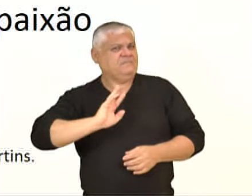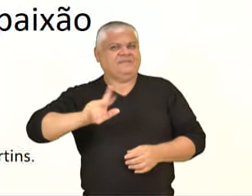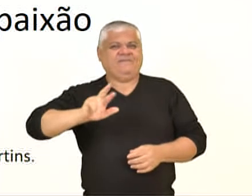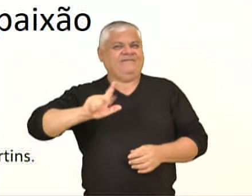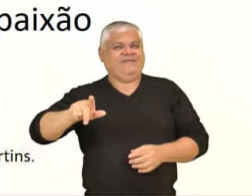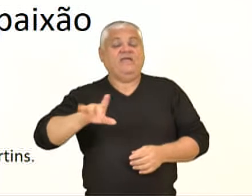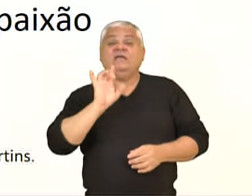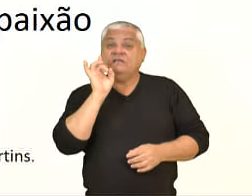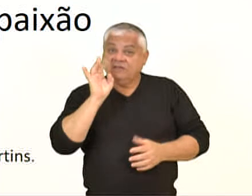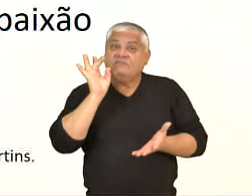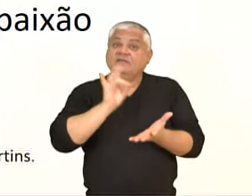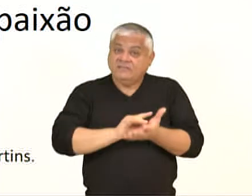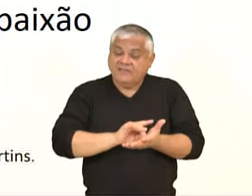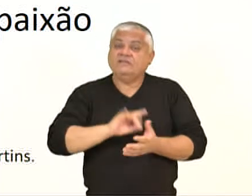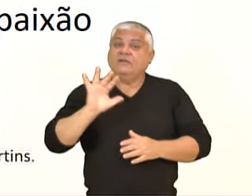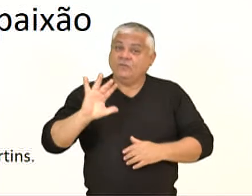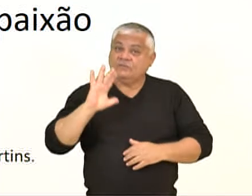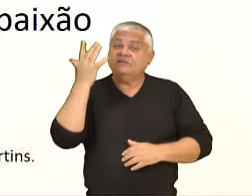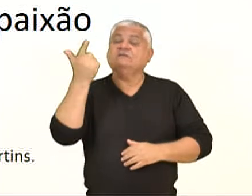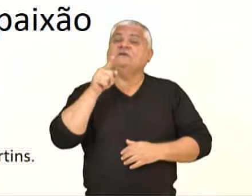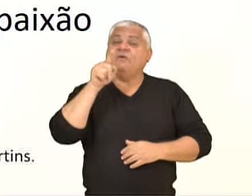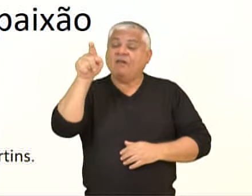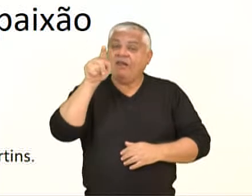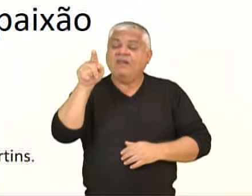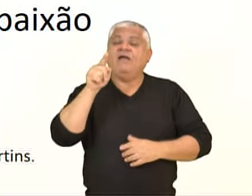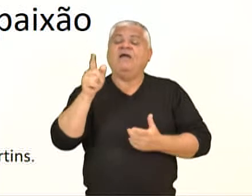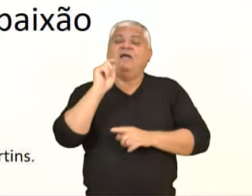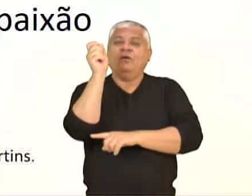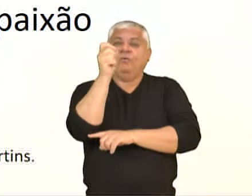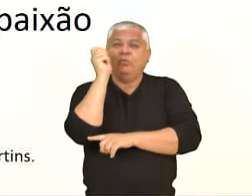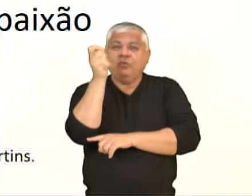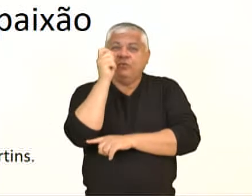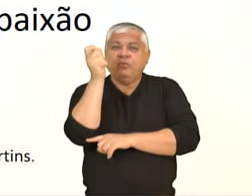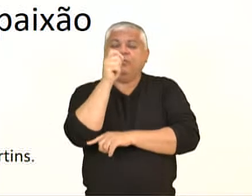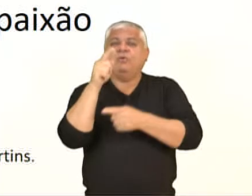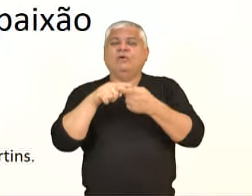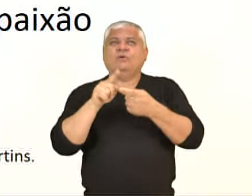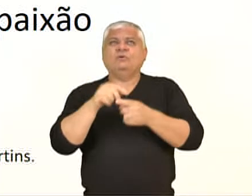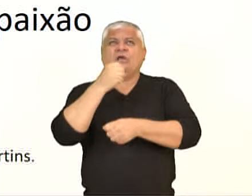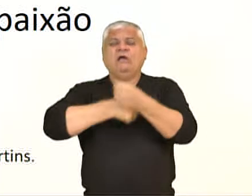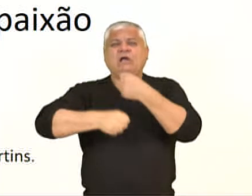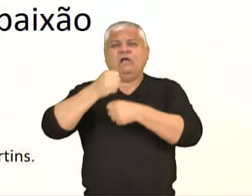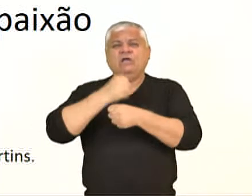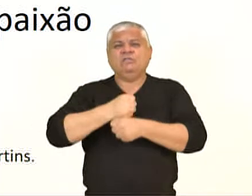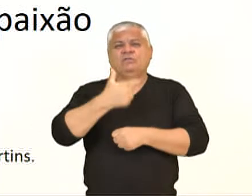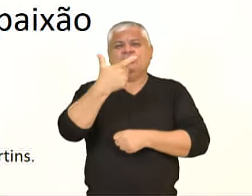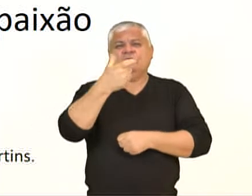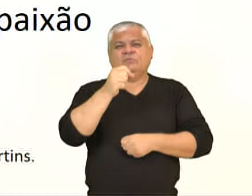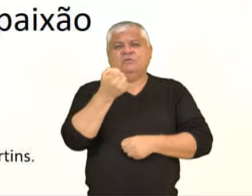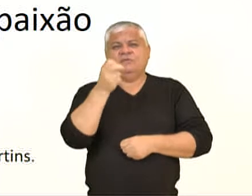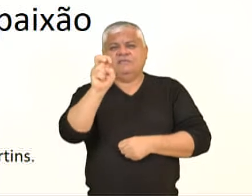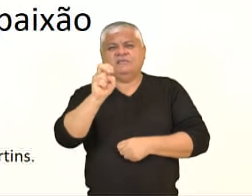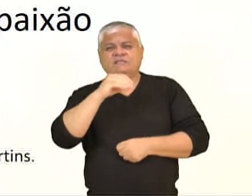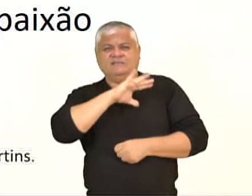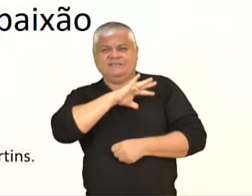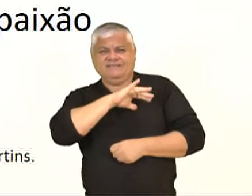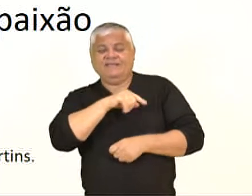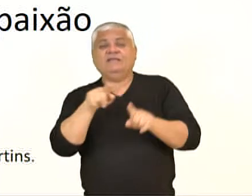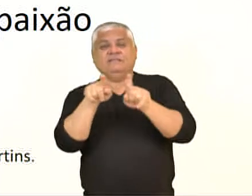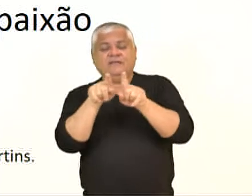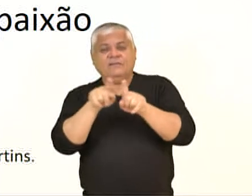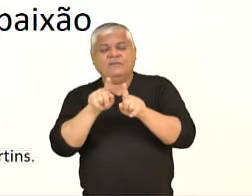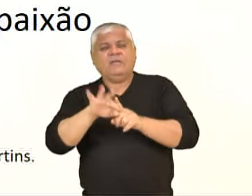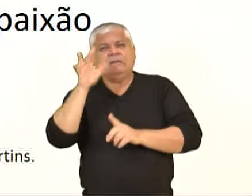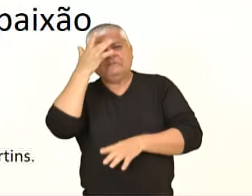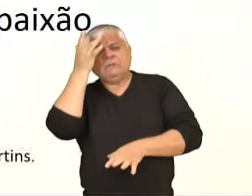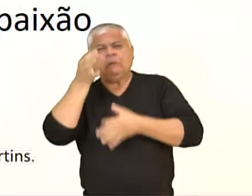só aconteceu com o Cruzeiro no Campeonato Gaúcho de 2015, como também surgiram comentaristas